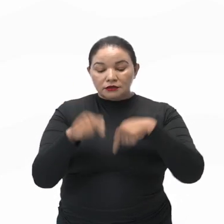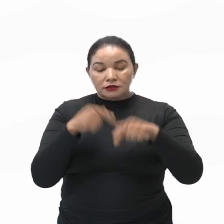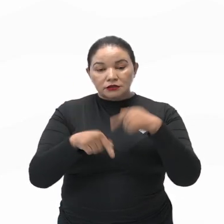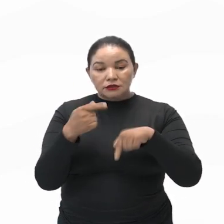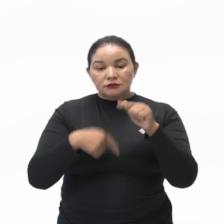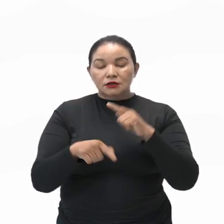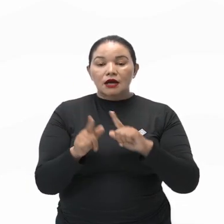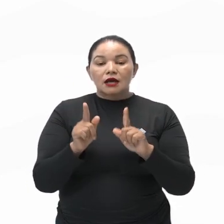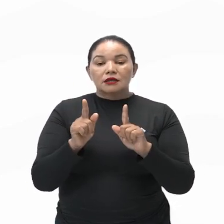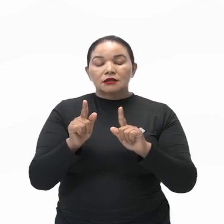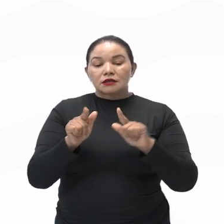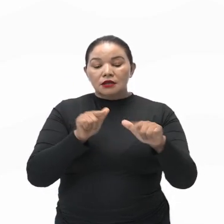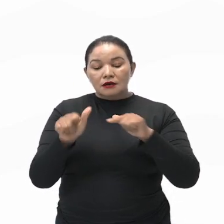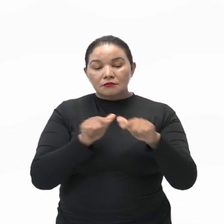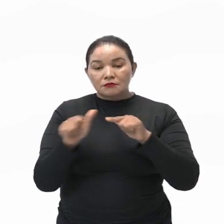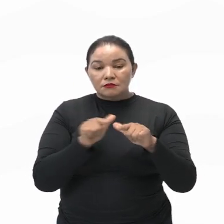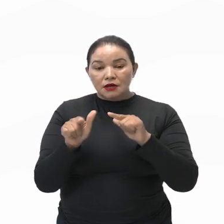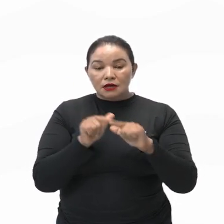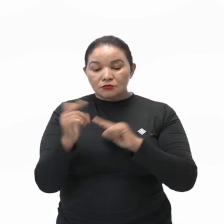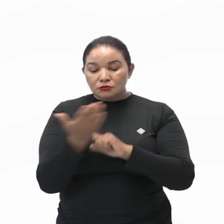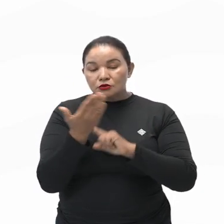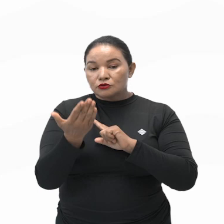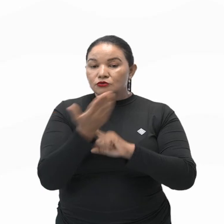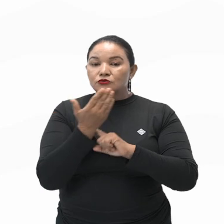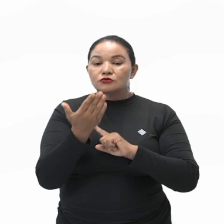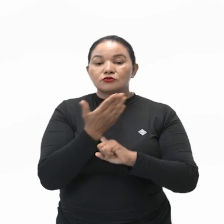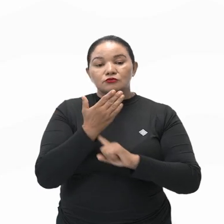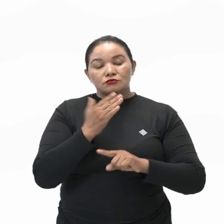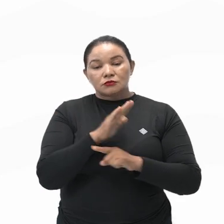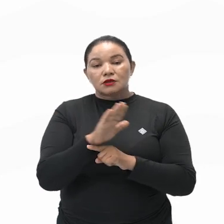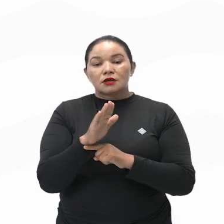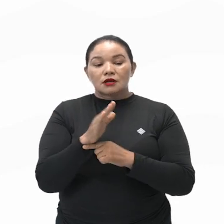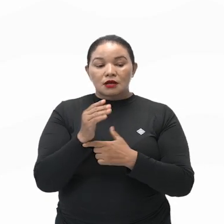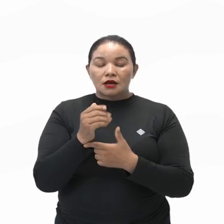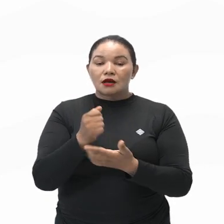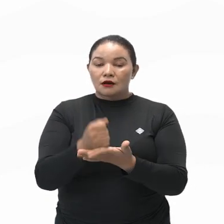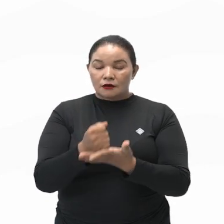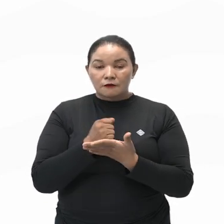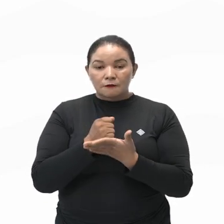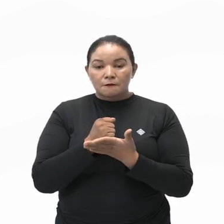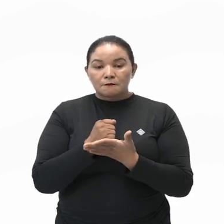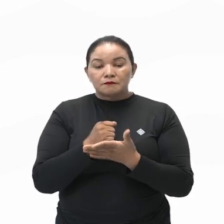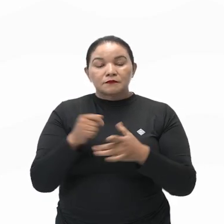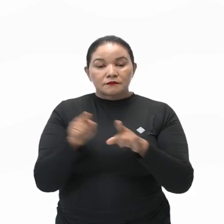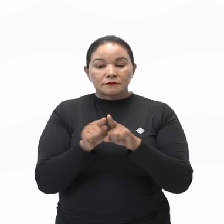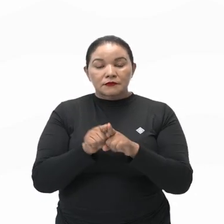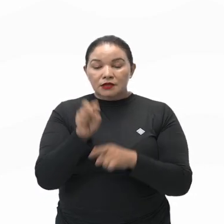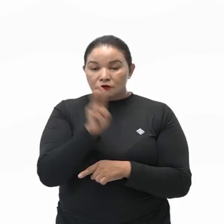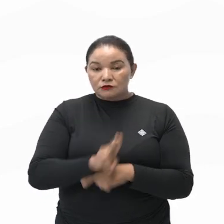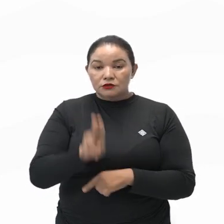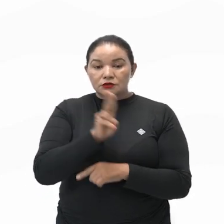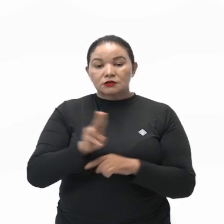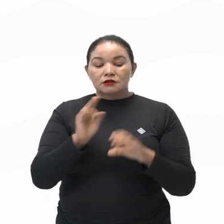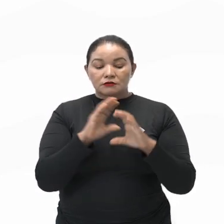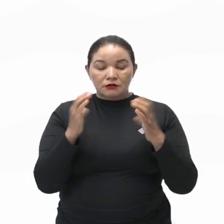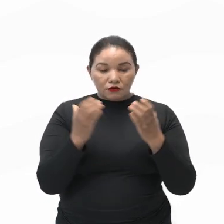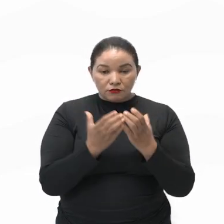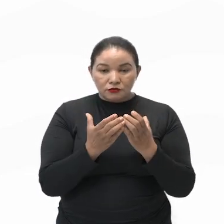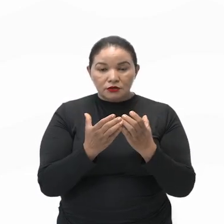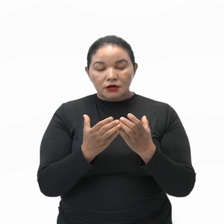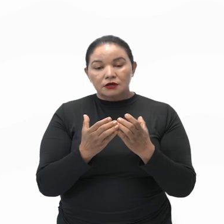trabalhe em prol de nós com a química verde. De forma inteligente, a gente pode estar utilizando isso nas comunidades.